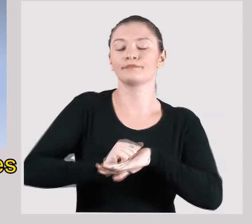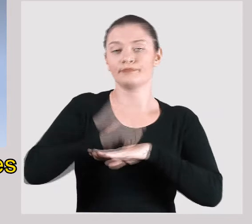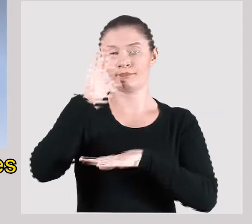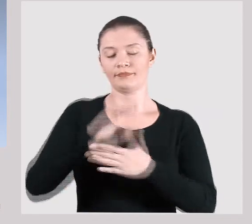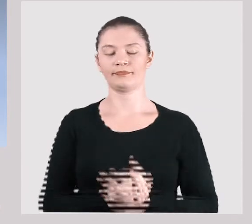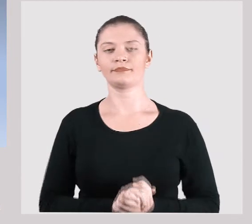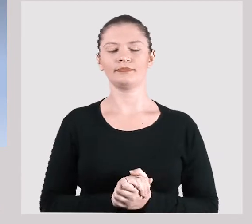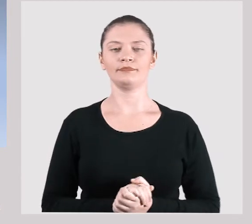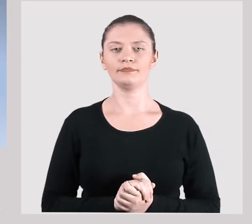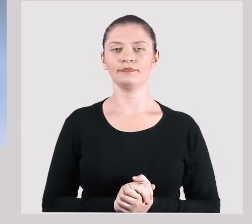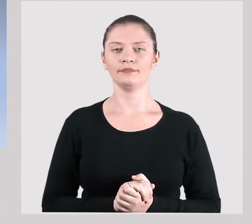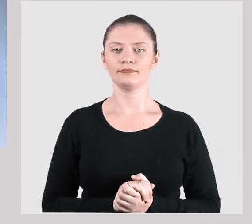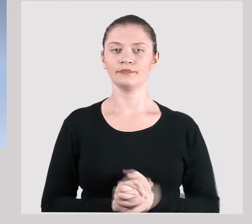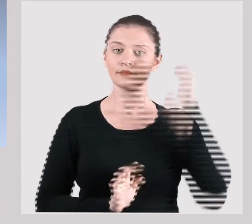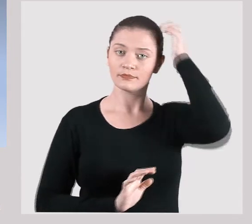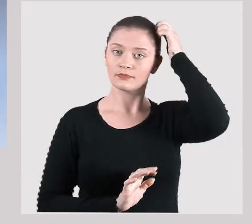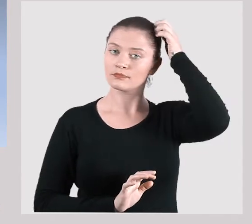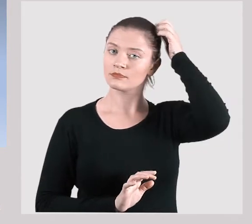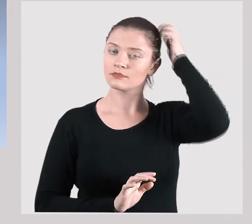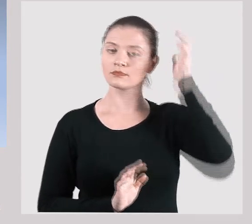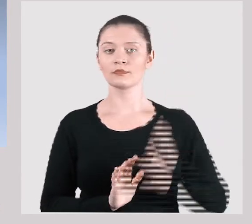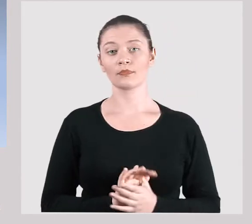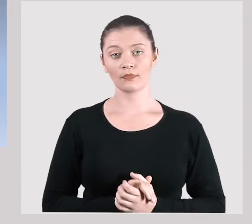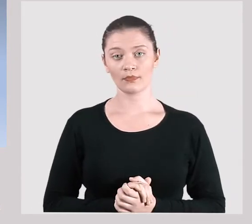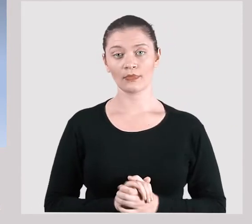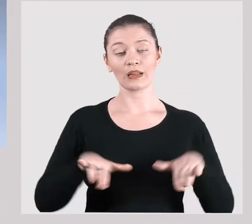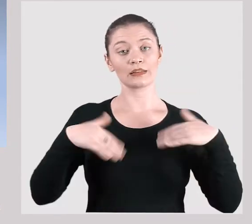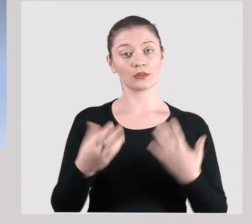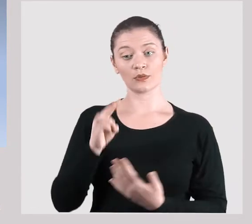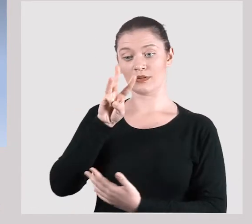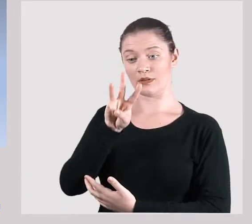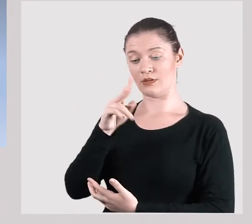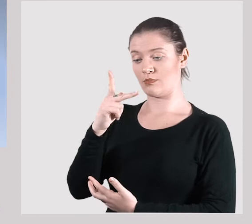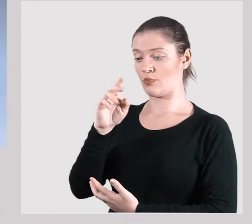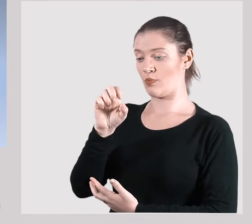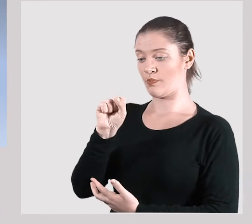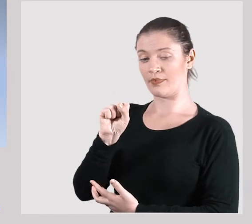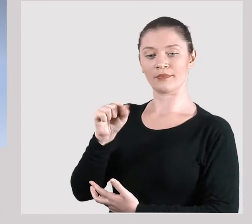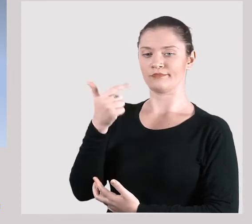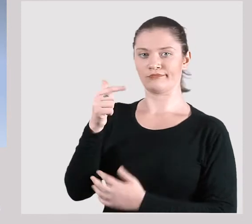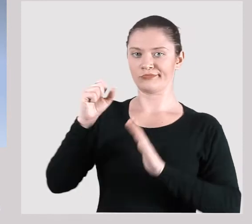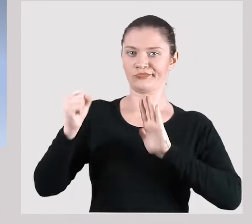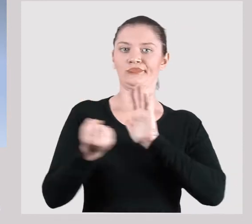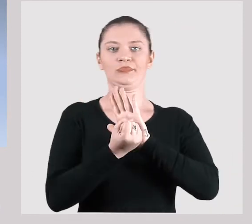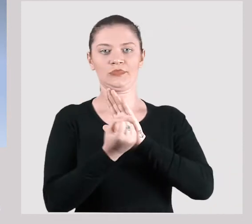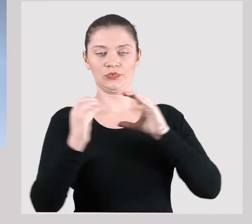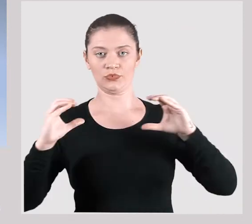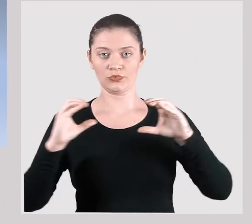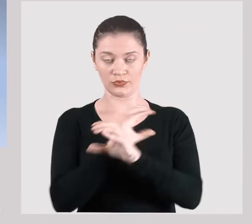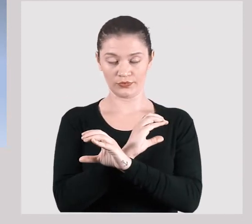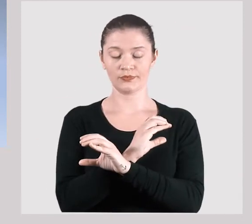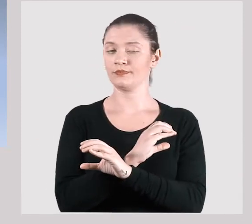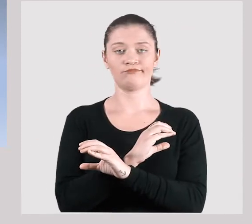Então, a WPS não tem esse selo, né, de confiabilidade, de